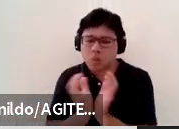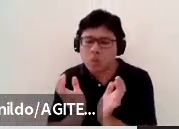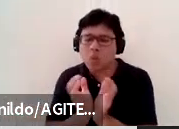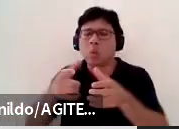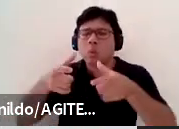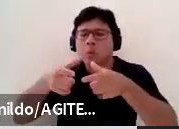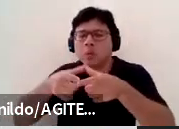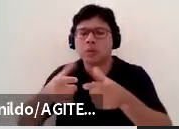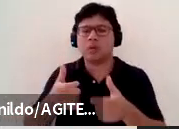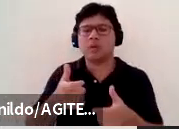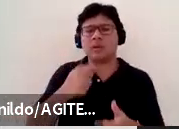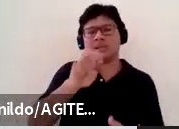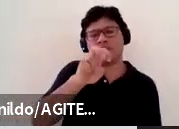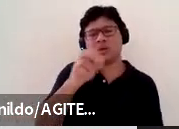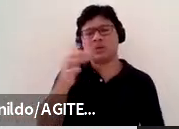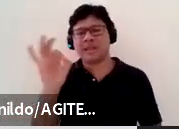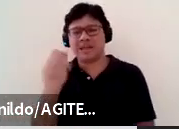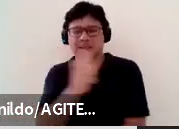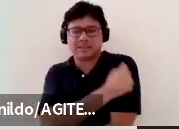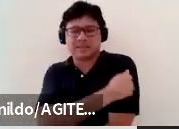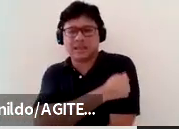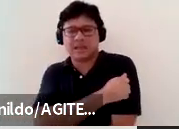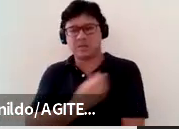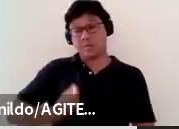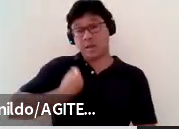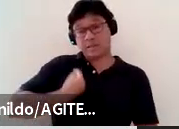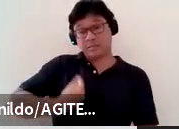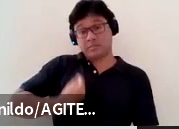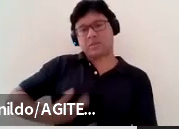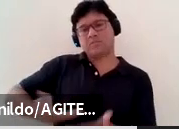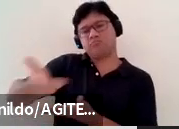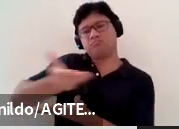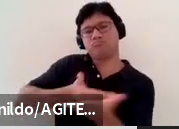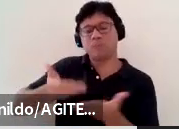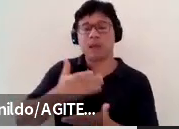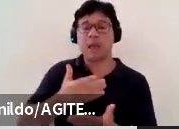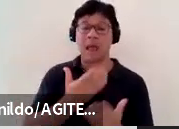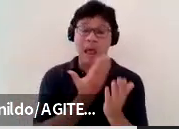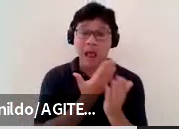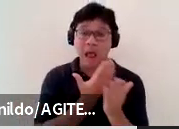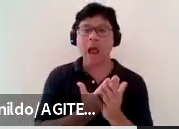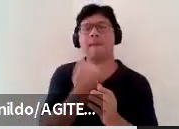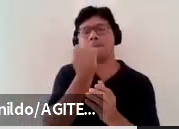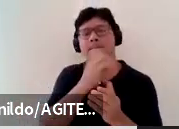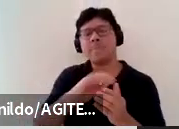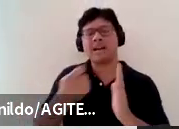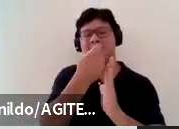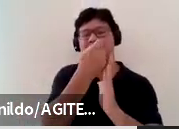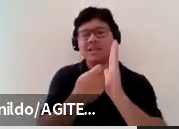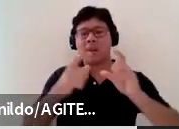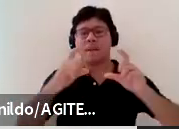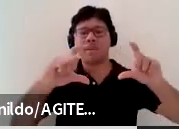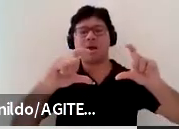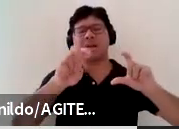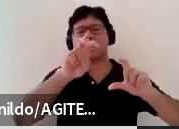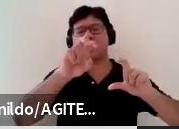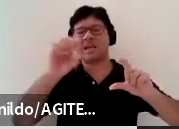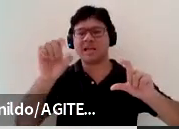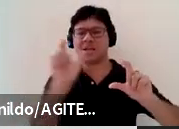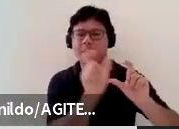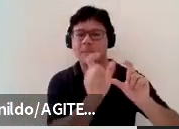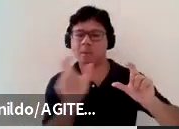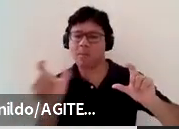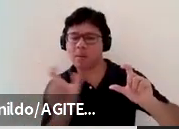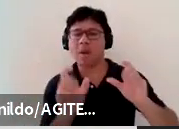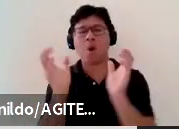entre 5 a 10 participantes. E a cada aula a gente mandava um trecho de mais ou menos 500 palavras para o